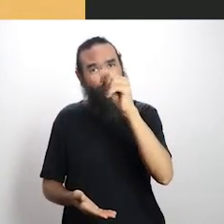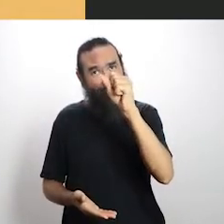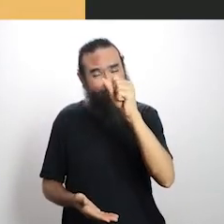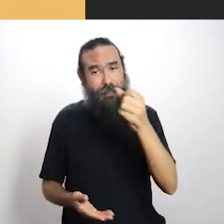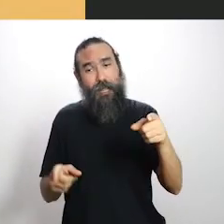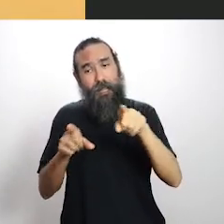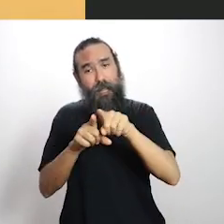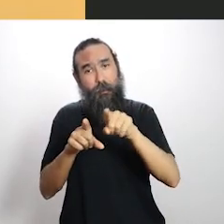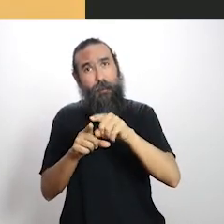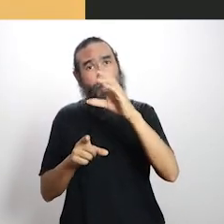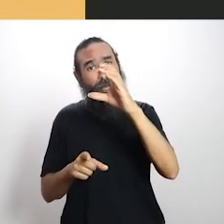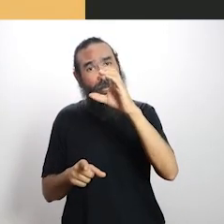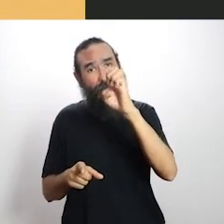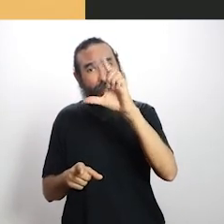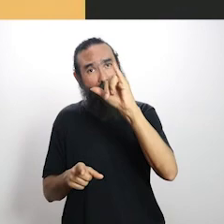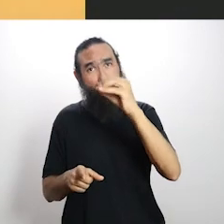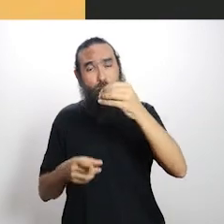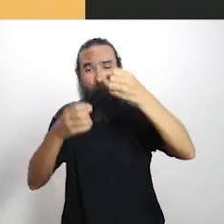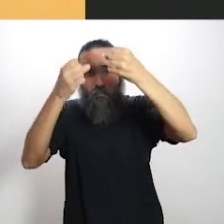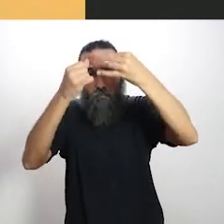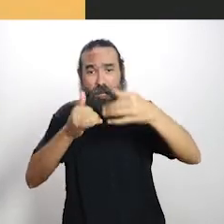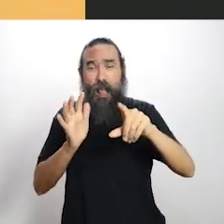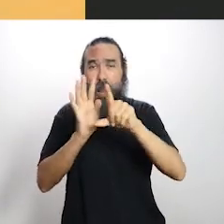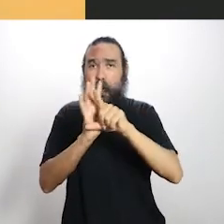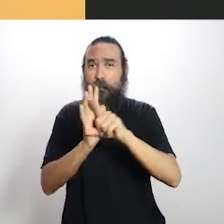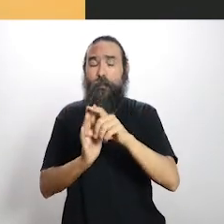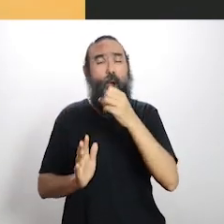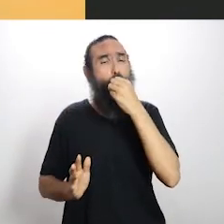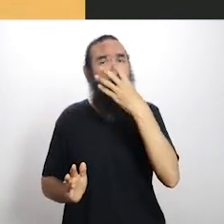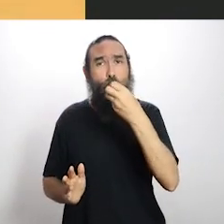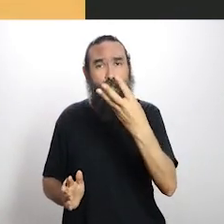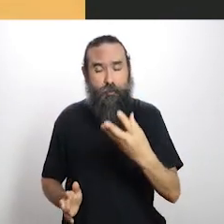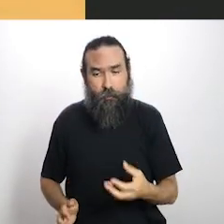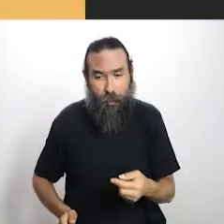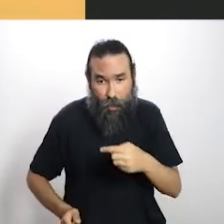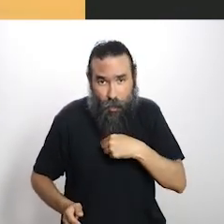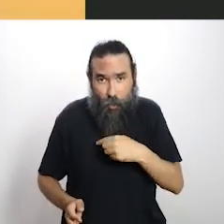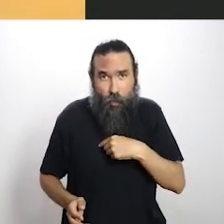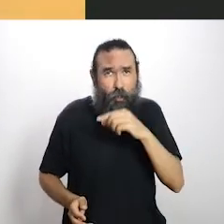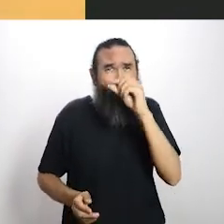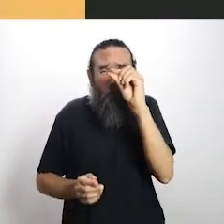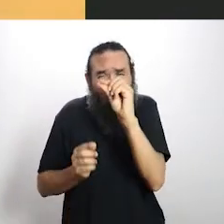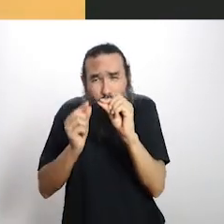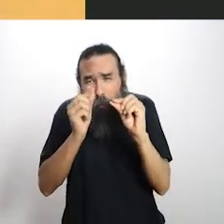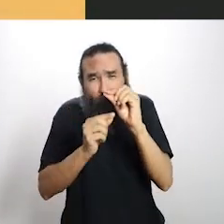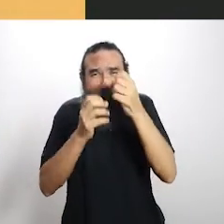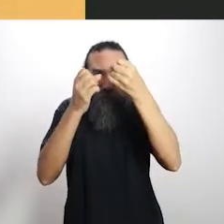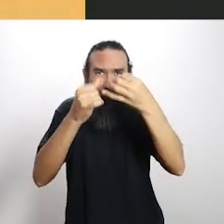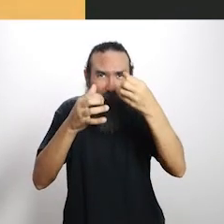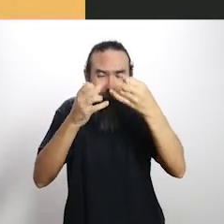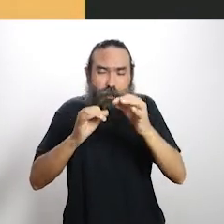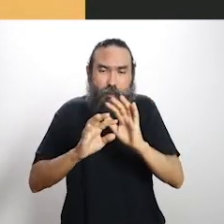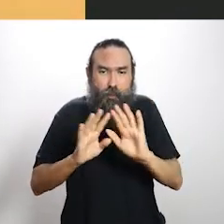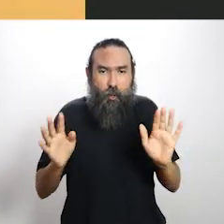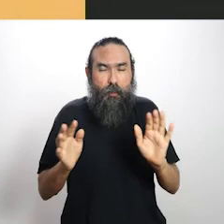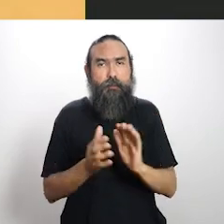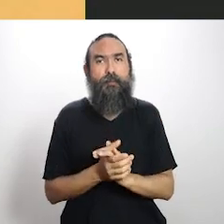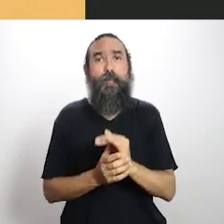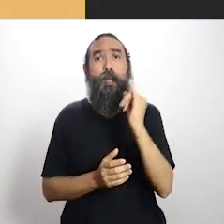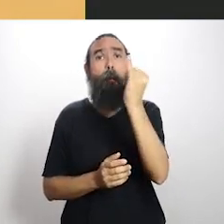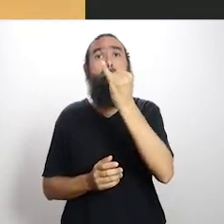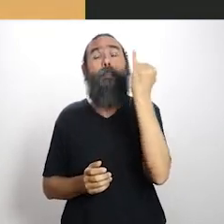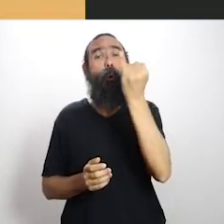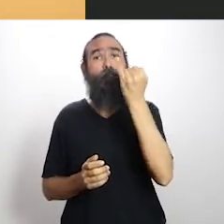importantes é que o setor cultural da região vai ter que se